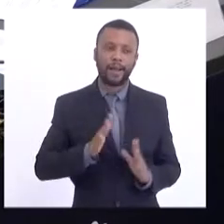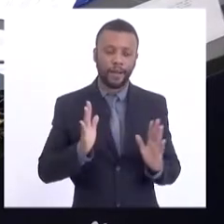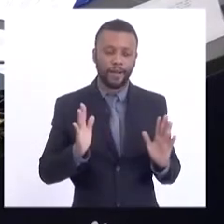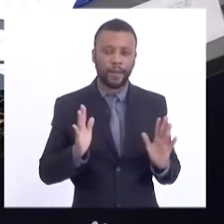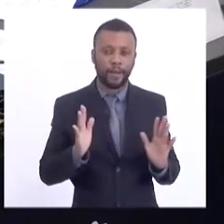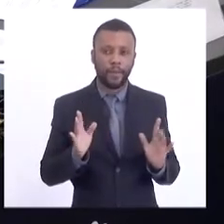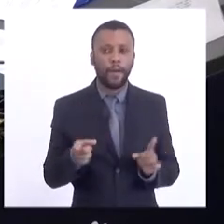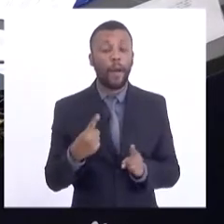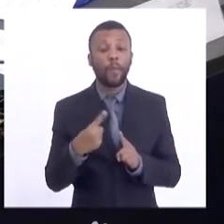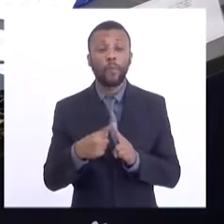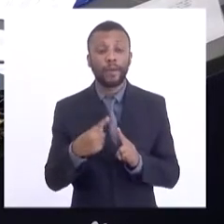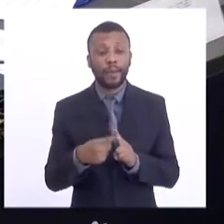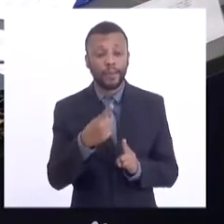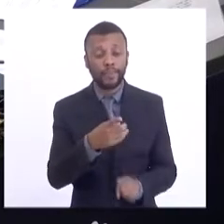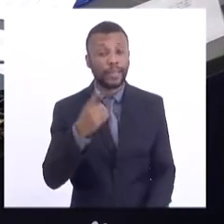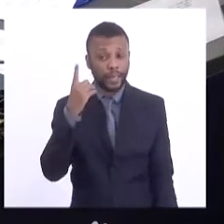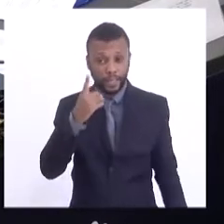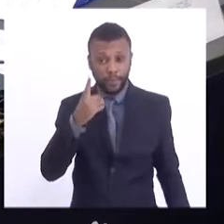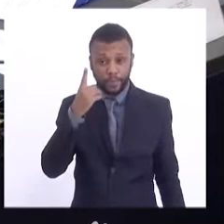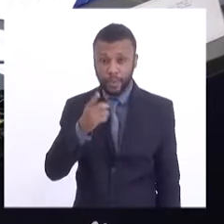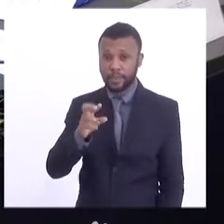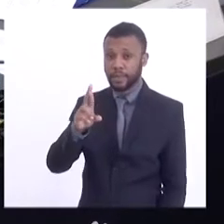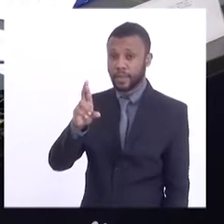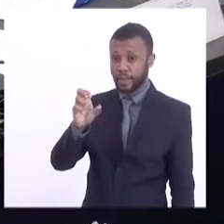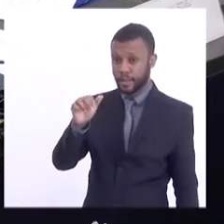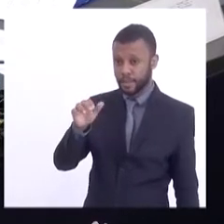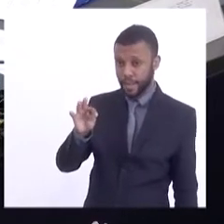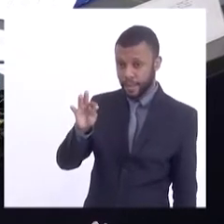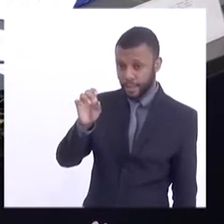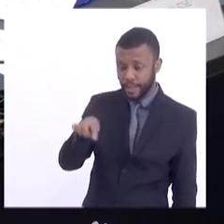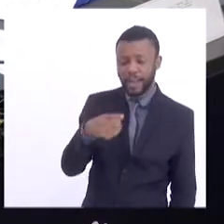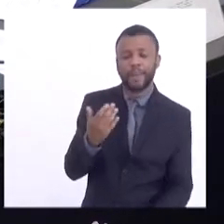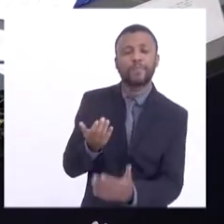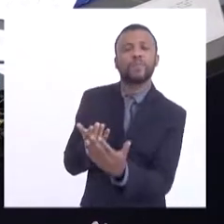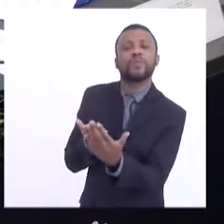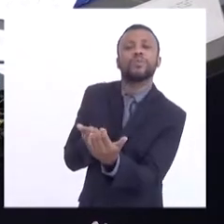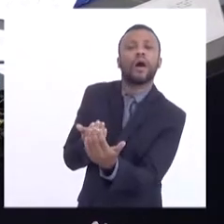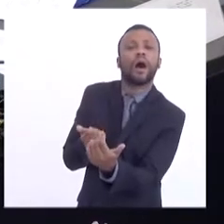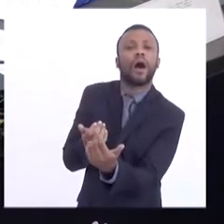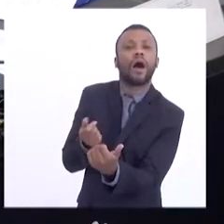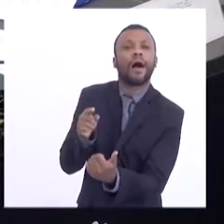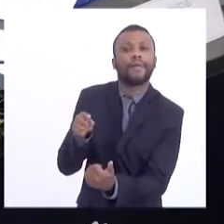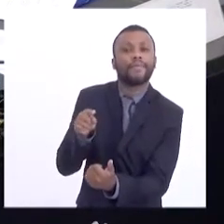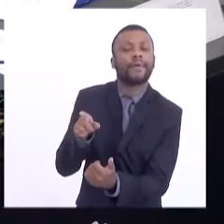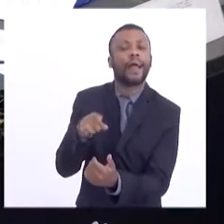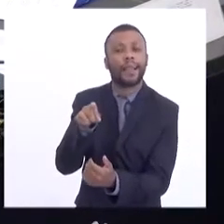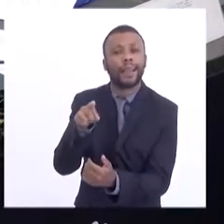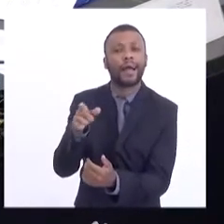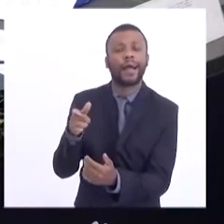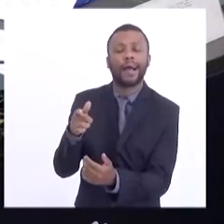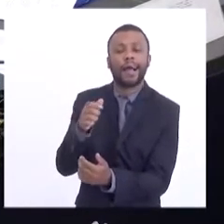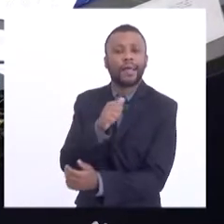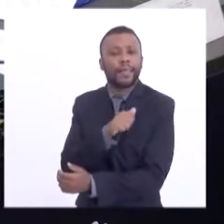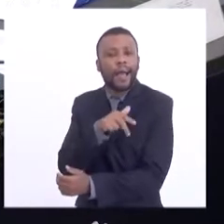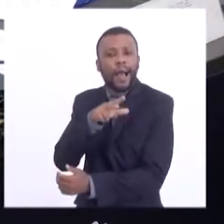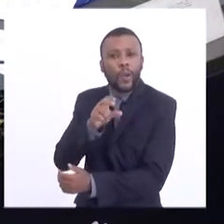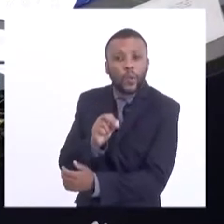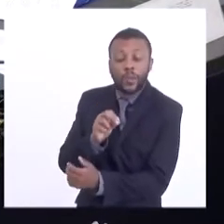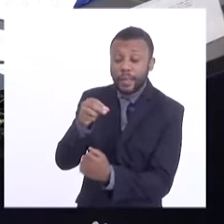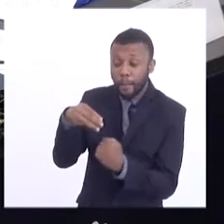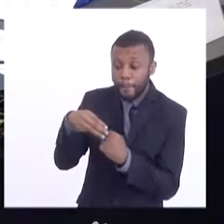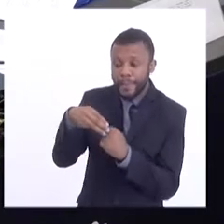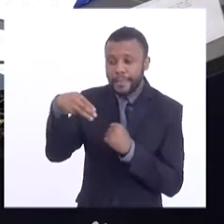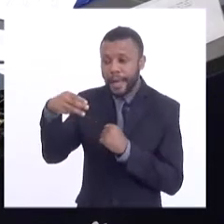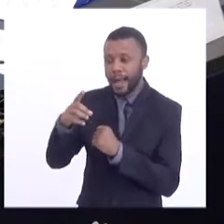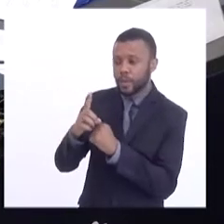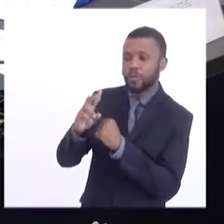a deputada Renata ao Souza ainda é muito jovem ainda é estudante não tinha ainda nem feito mestrado